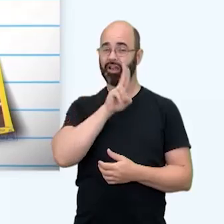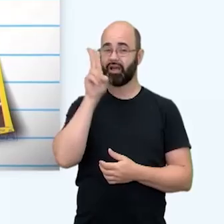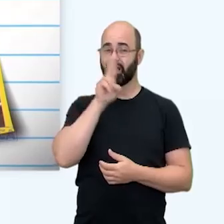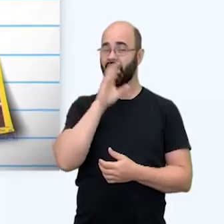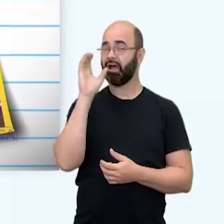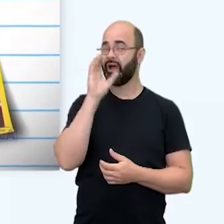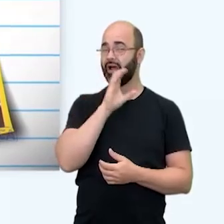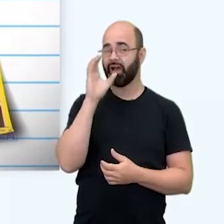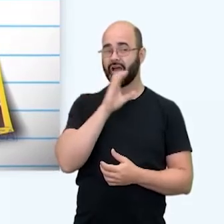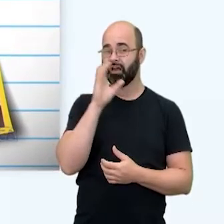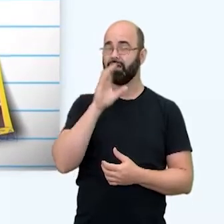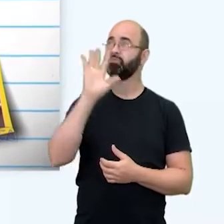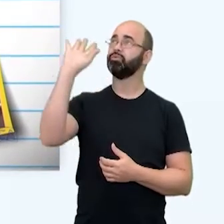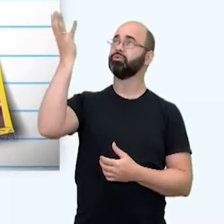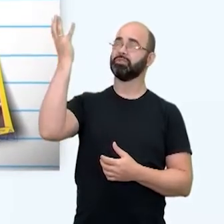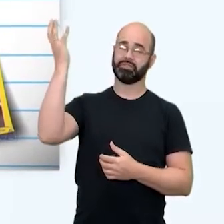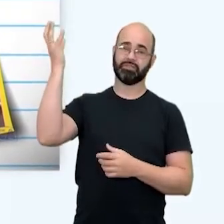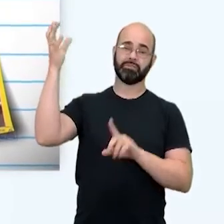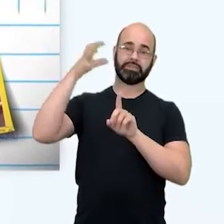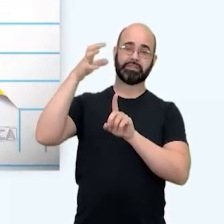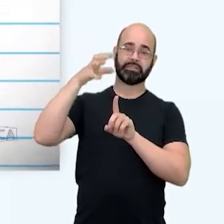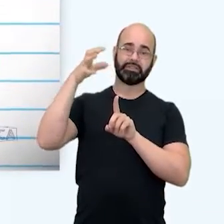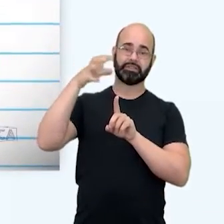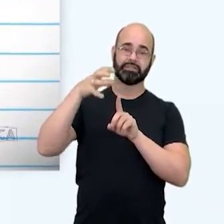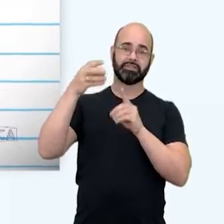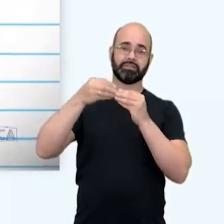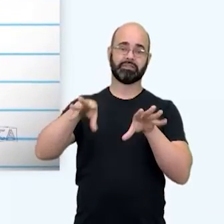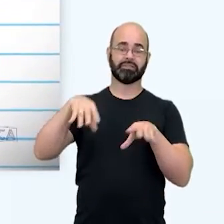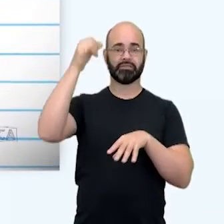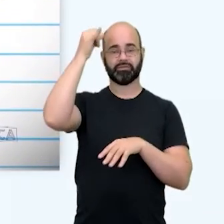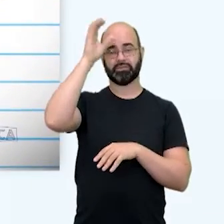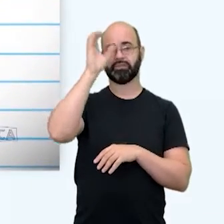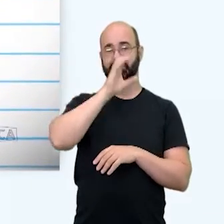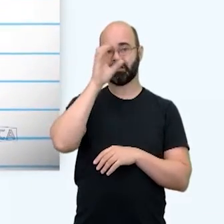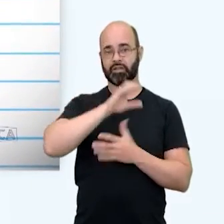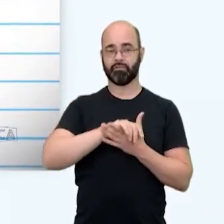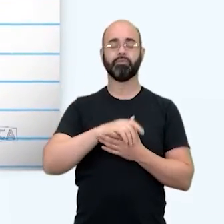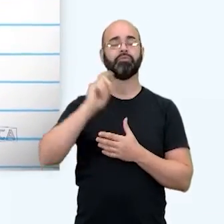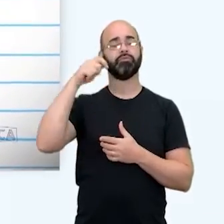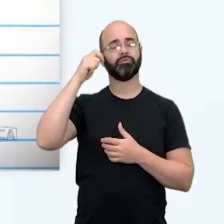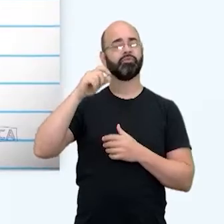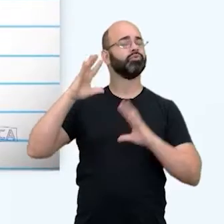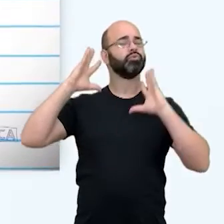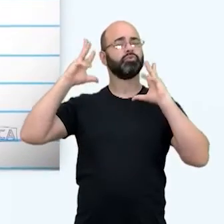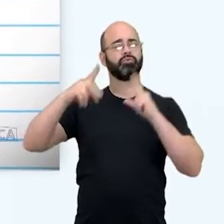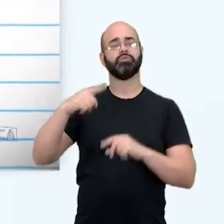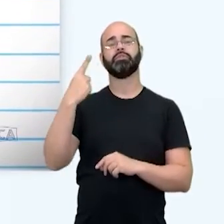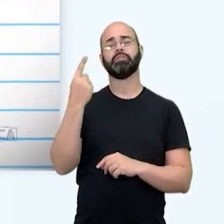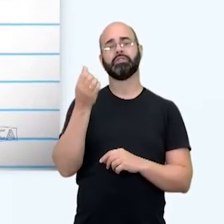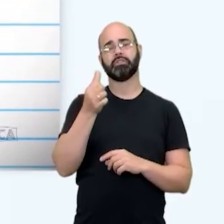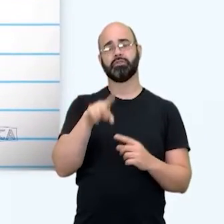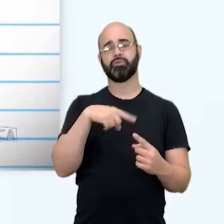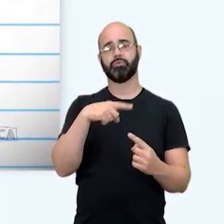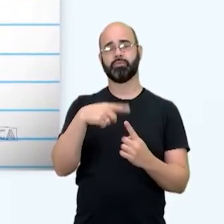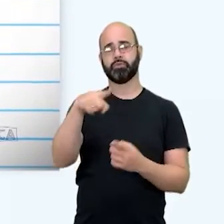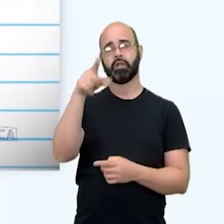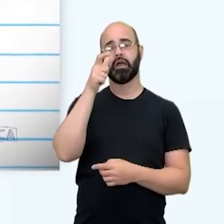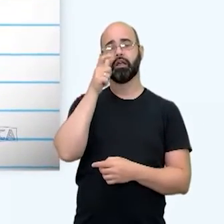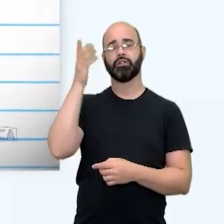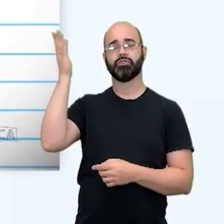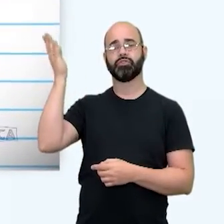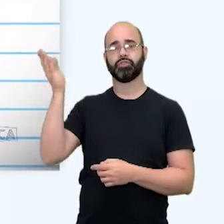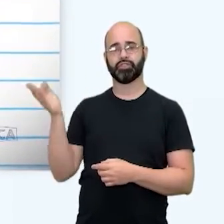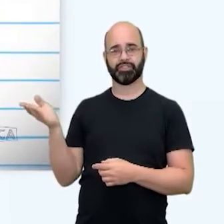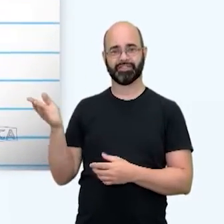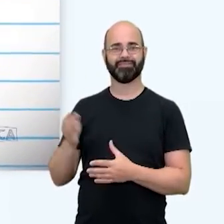combater a mudança do clima e seus impactos. É isso aí! Não deixe de ver os vídeos sobre os outros 16 objetivos no nosso canal,